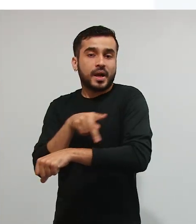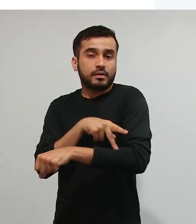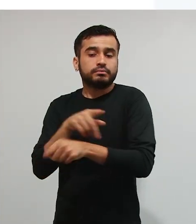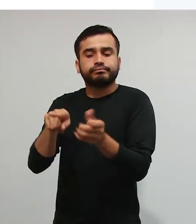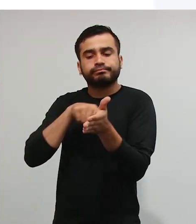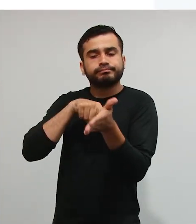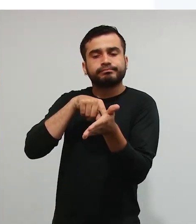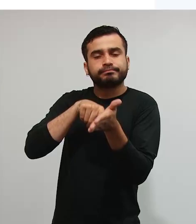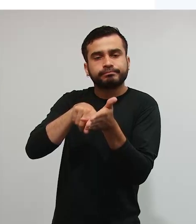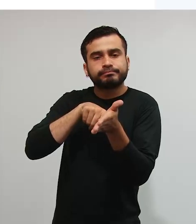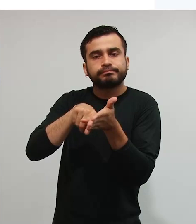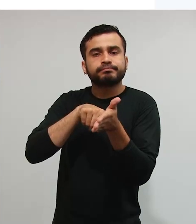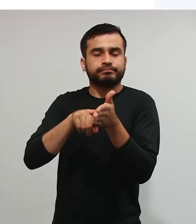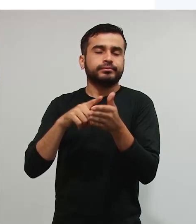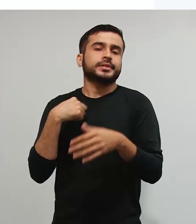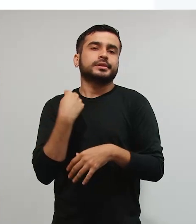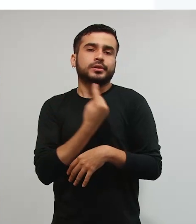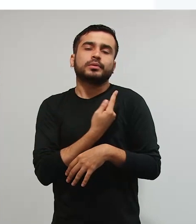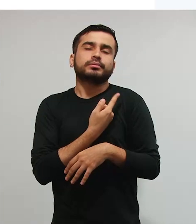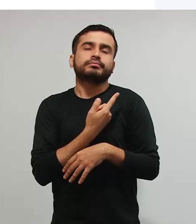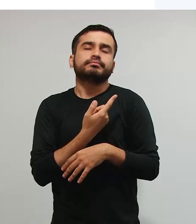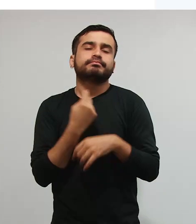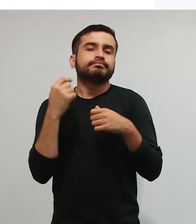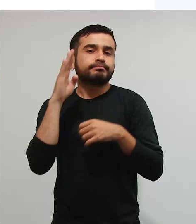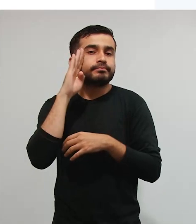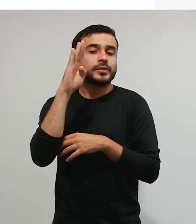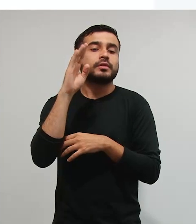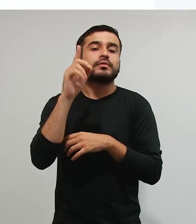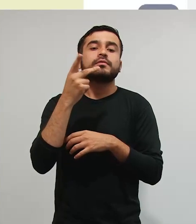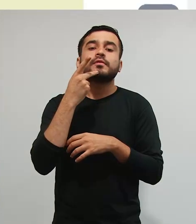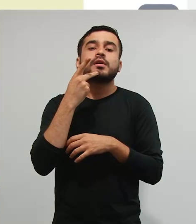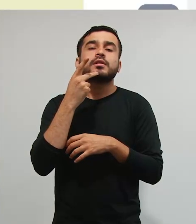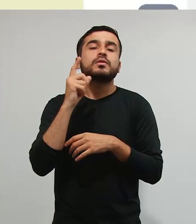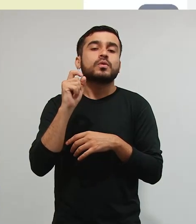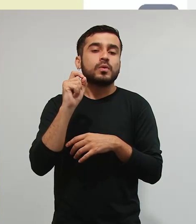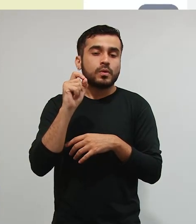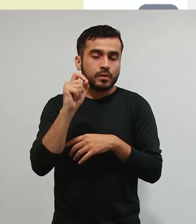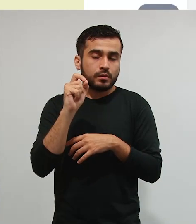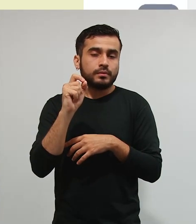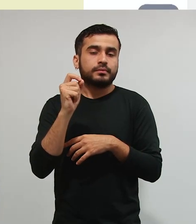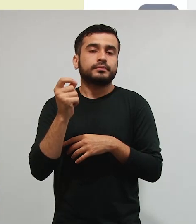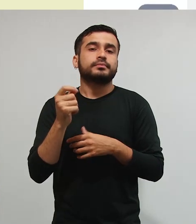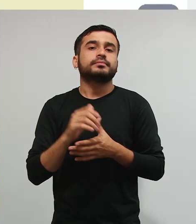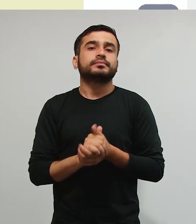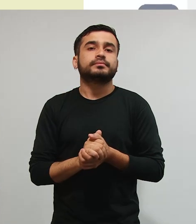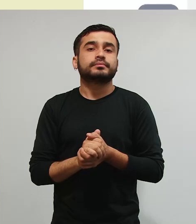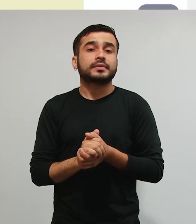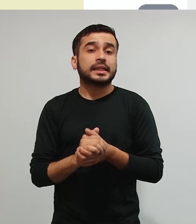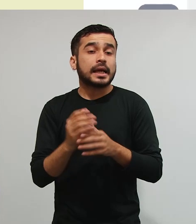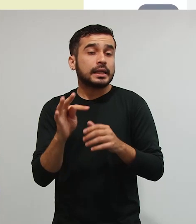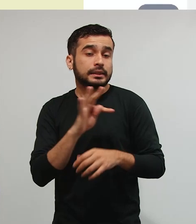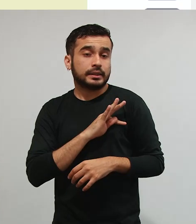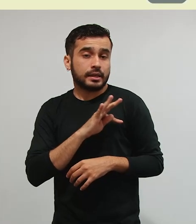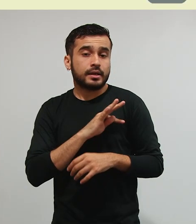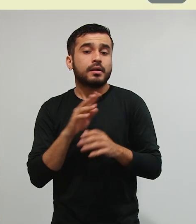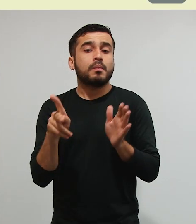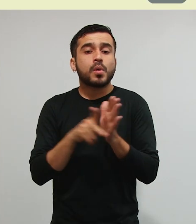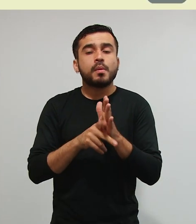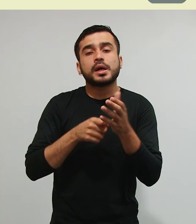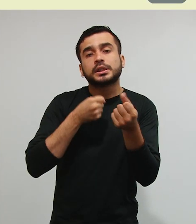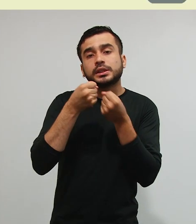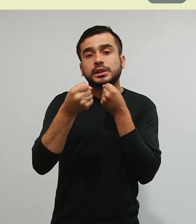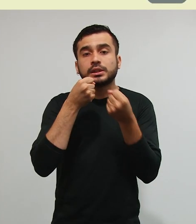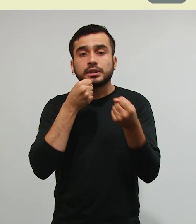investigação. Nesse caso, no nosso caso especialmente, a gente está falando do que? A gente está falando da técnica